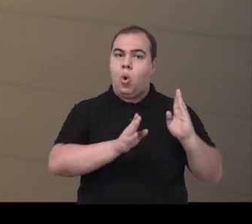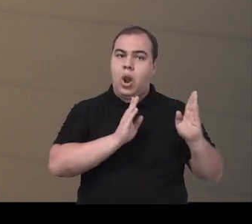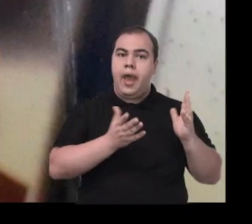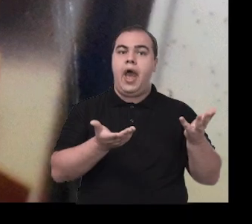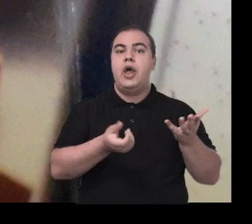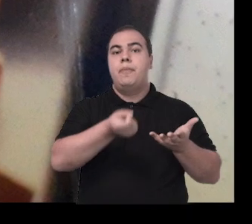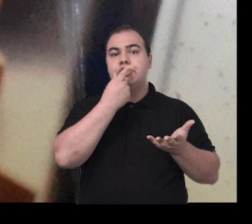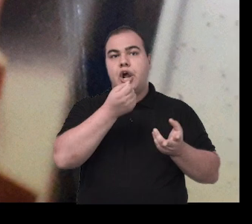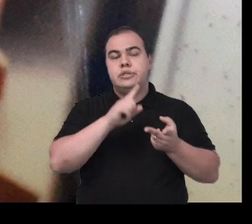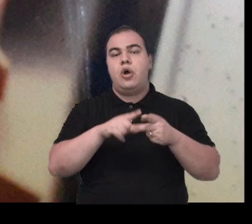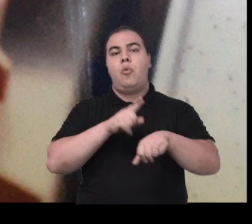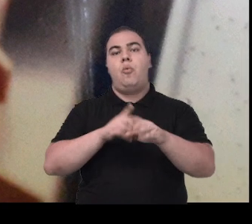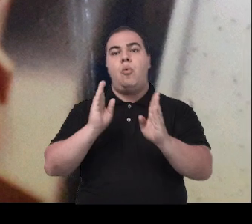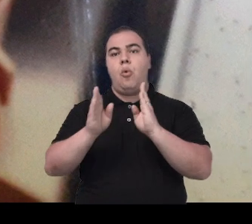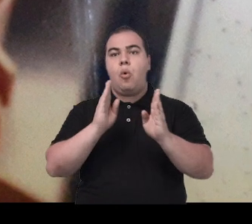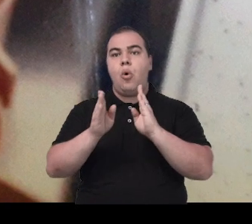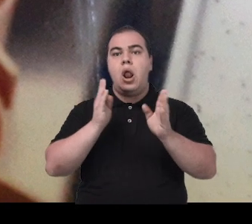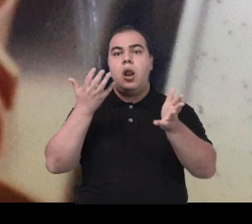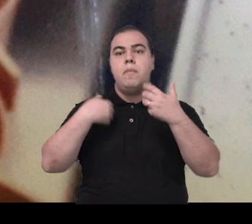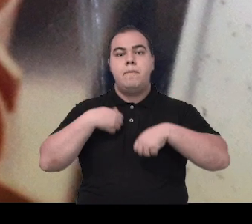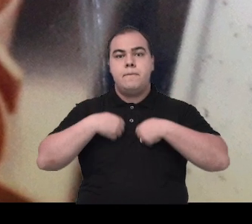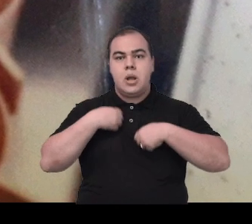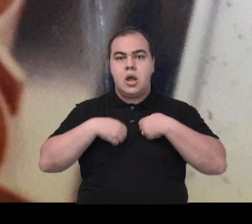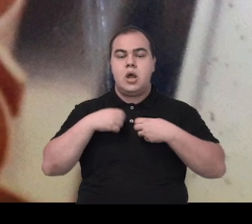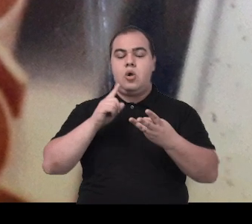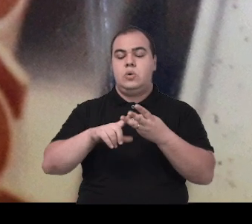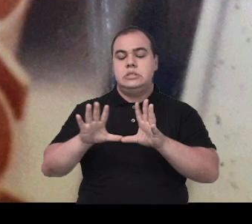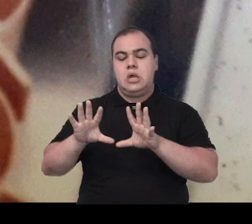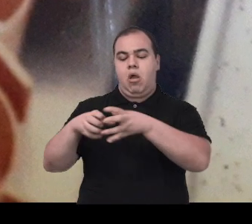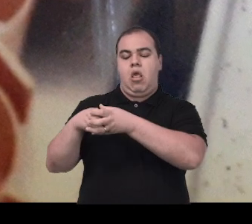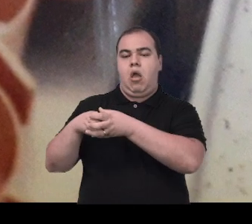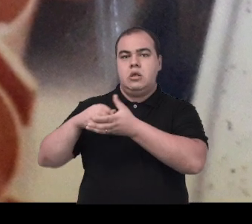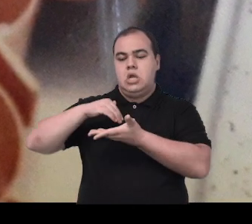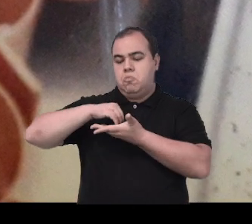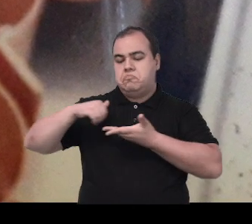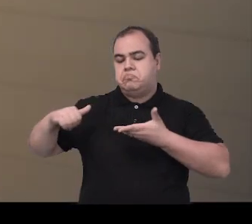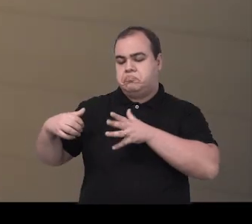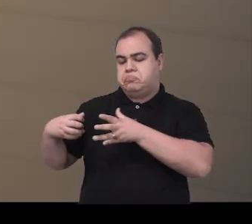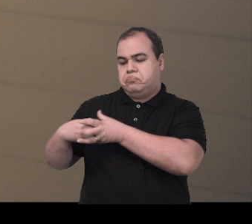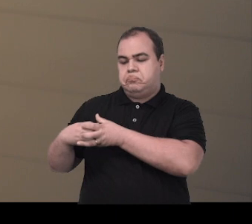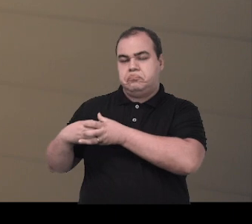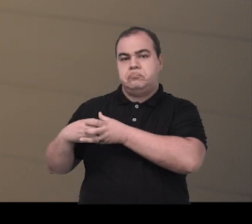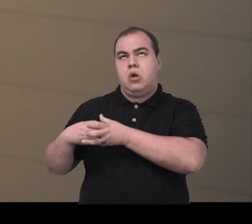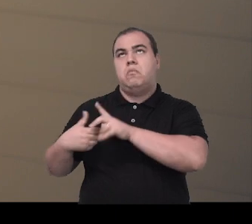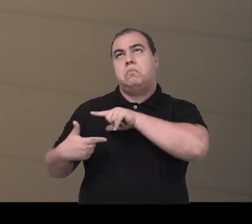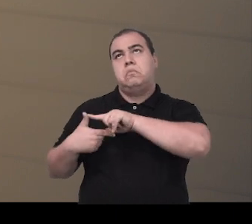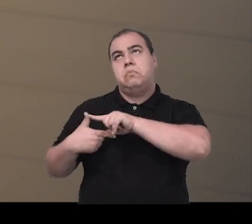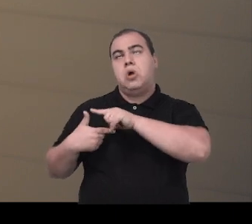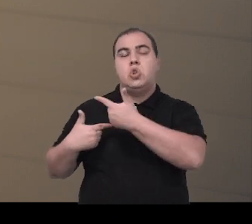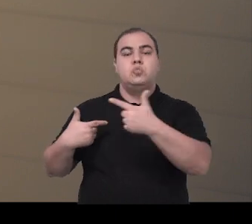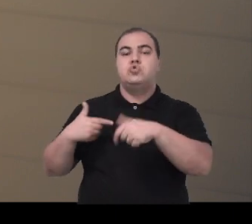de banho, horário de medicação, horário de almoço, uma segregação absoluta. As pessoas, né, viviam num lugar